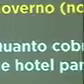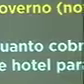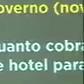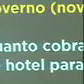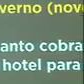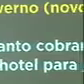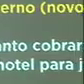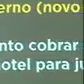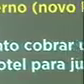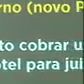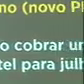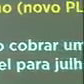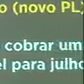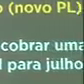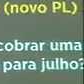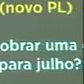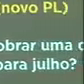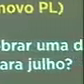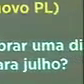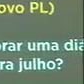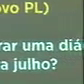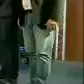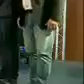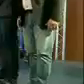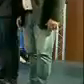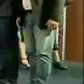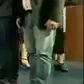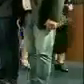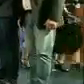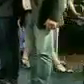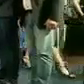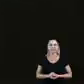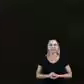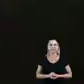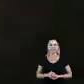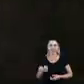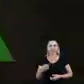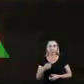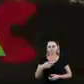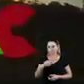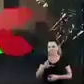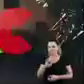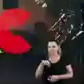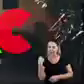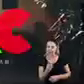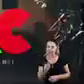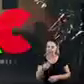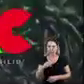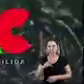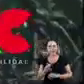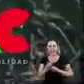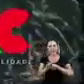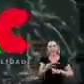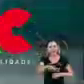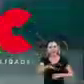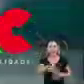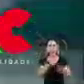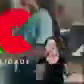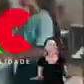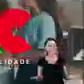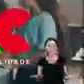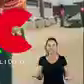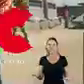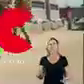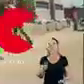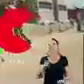tributária e a manutenção do programa emergencial de retomada do setor de evento são o foco o é no da